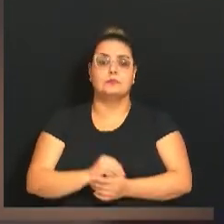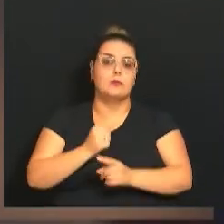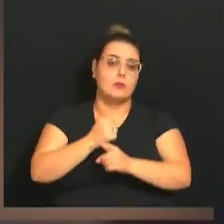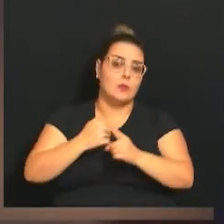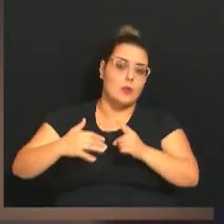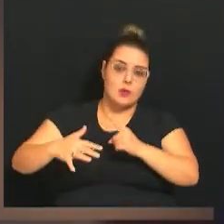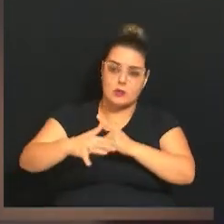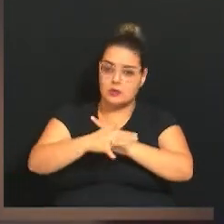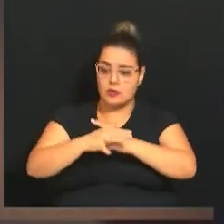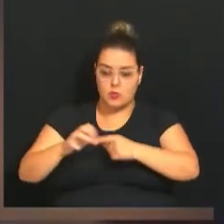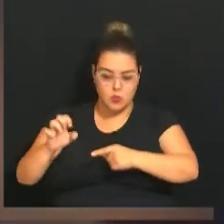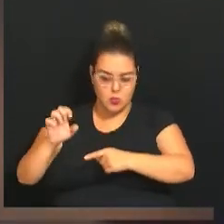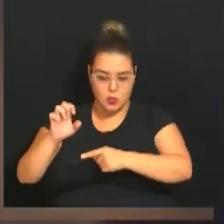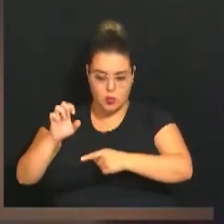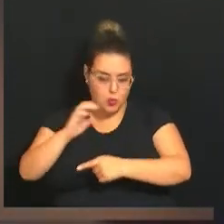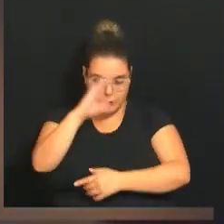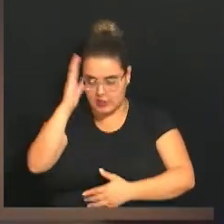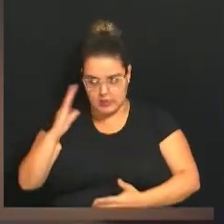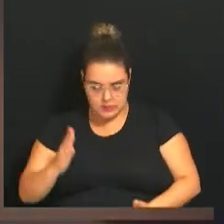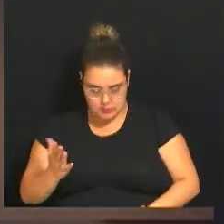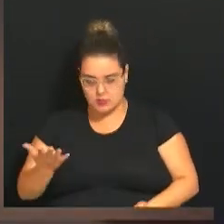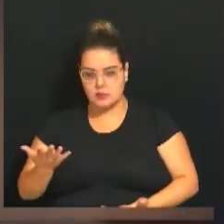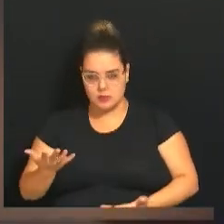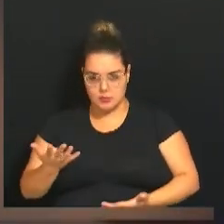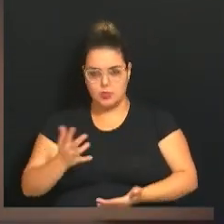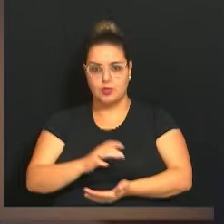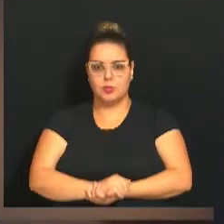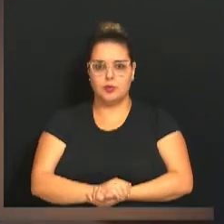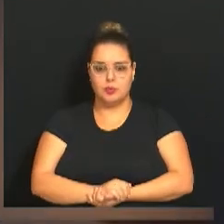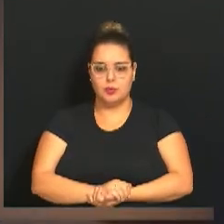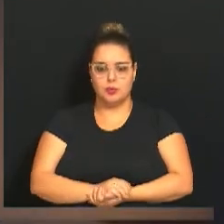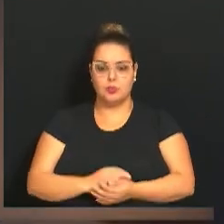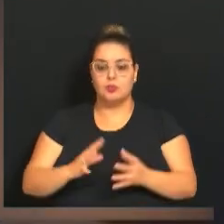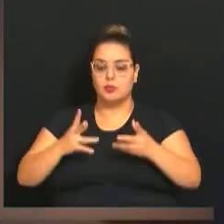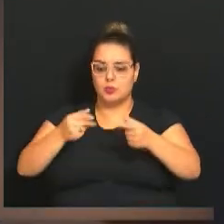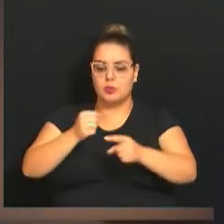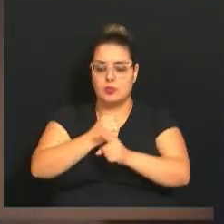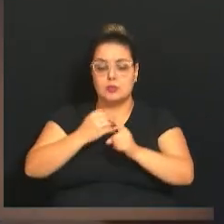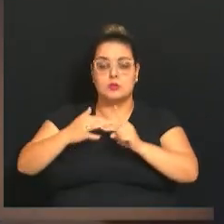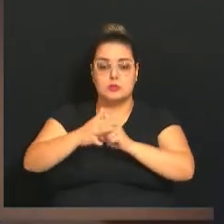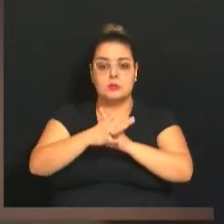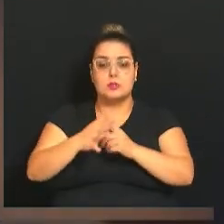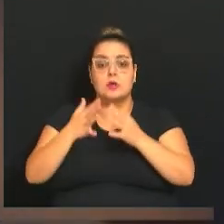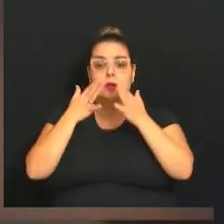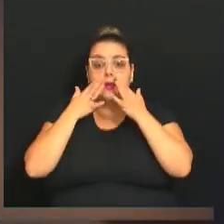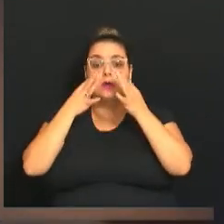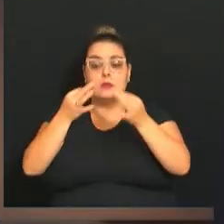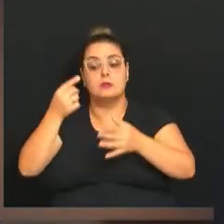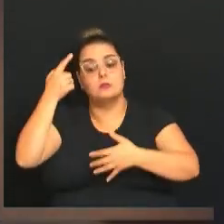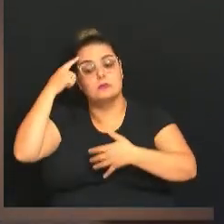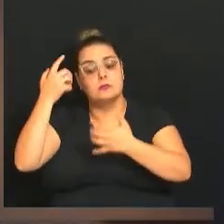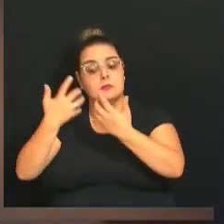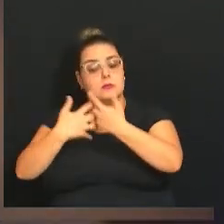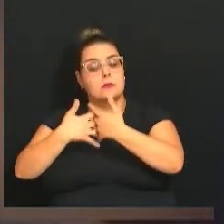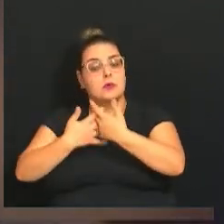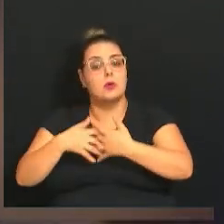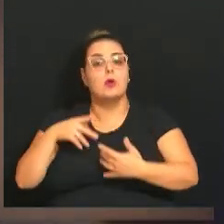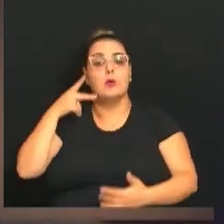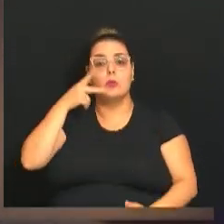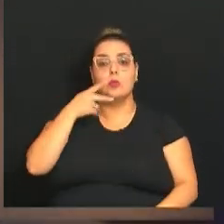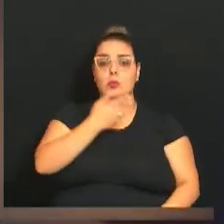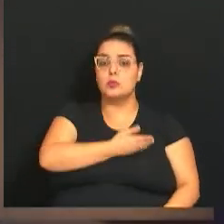Estado brasileiro, enfim, né, o conjunto da sociedade tem sido chamado a pensar também políticas